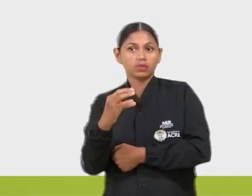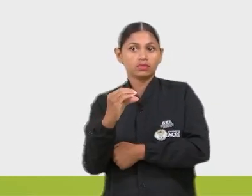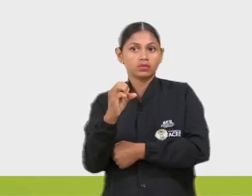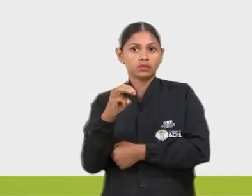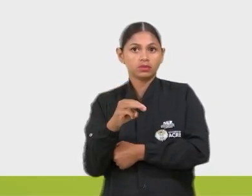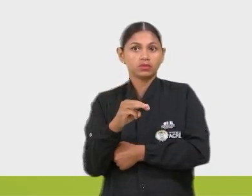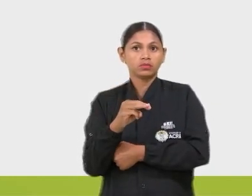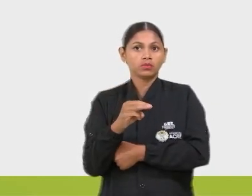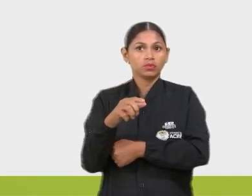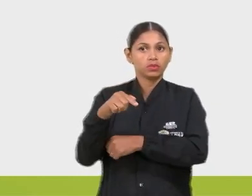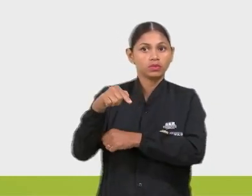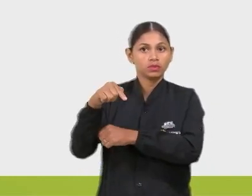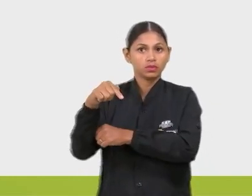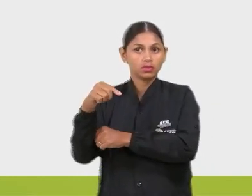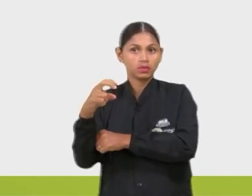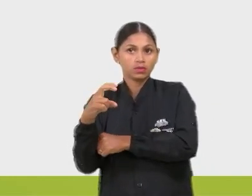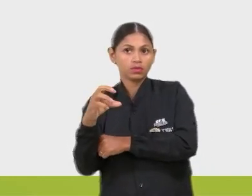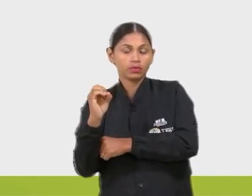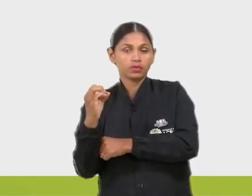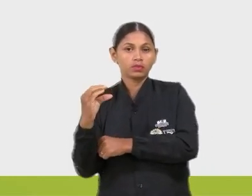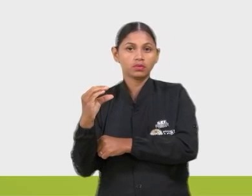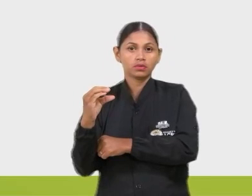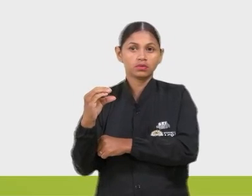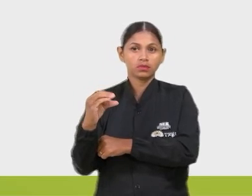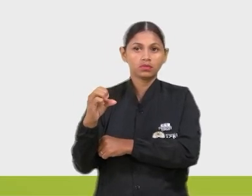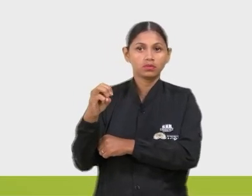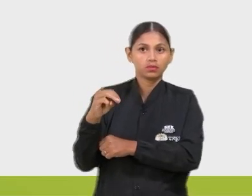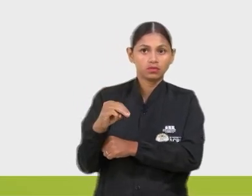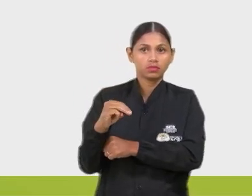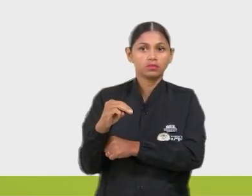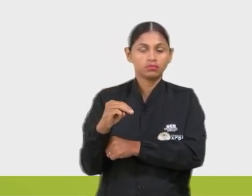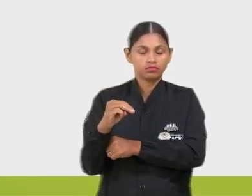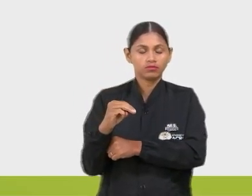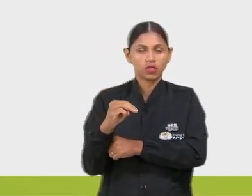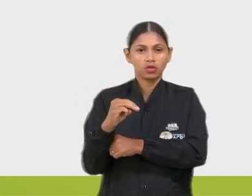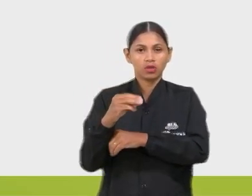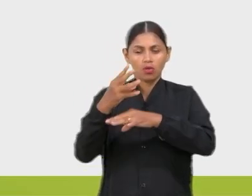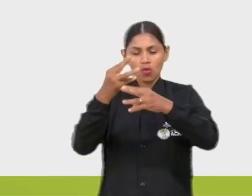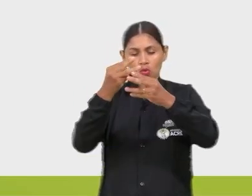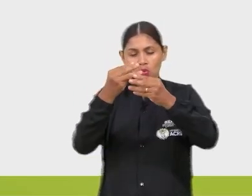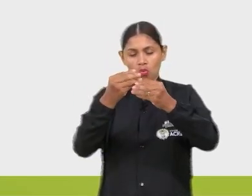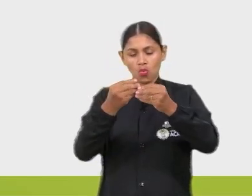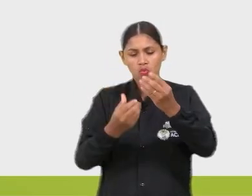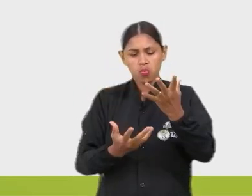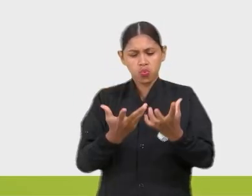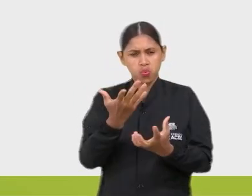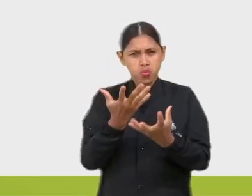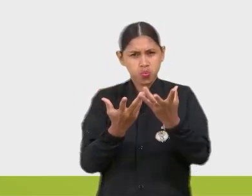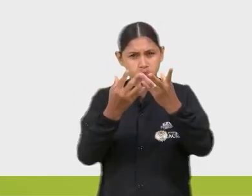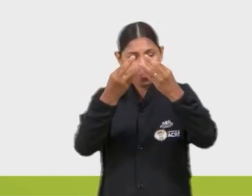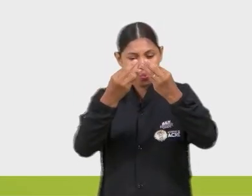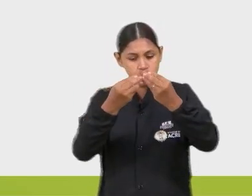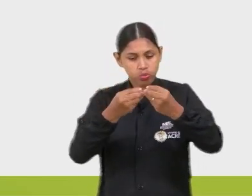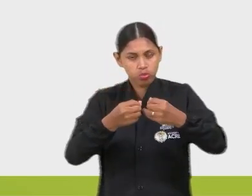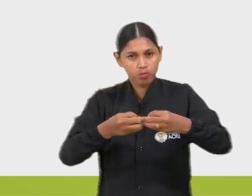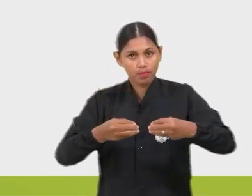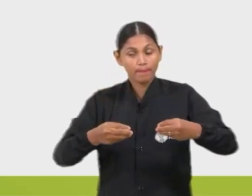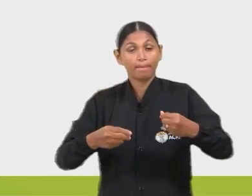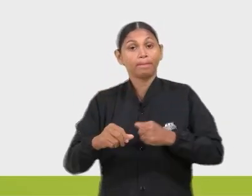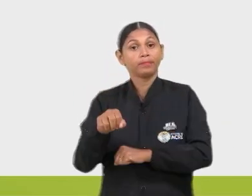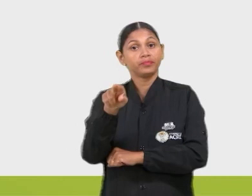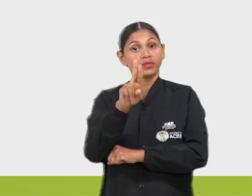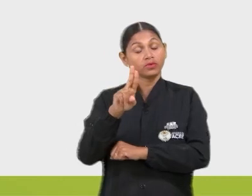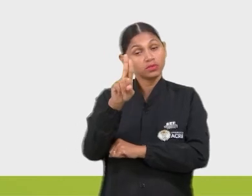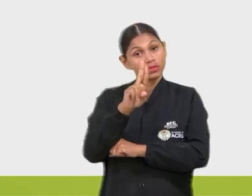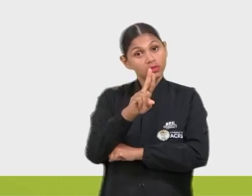Ela será derretida e o volume do metal, ou de metal resultante, será utilizado para a fabricação de esferas.